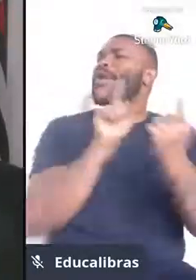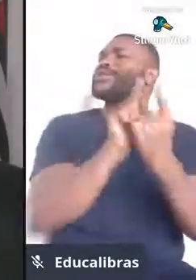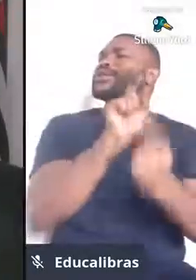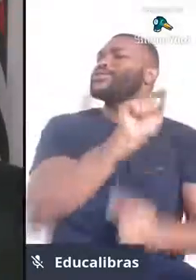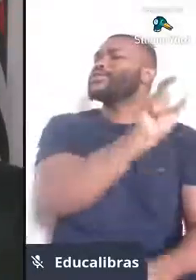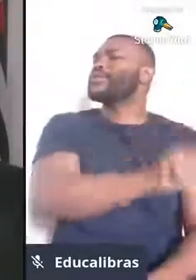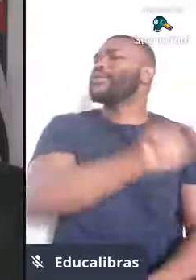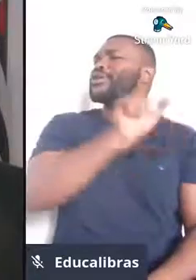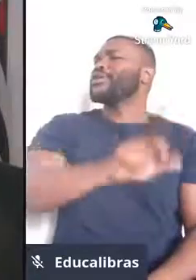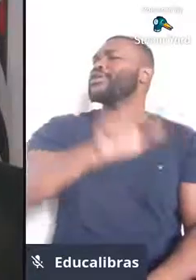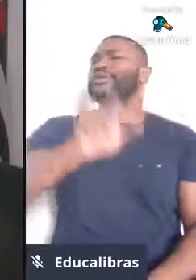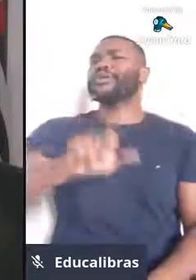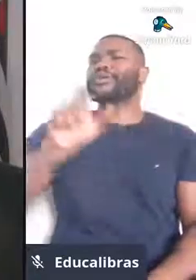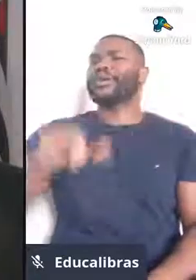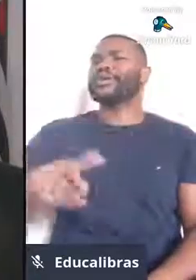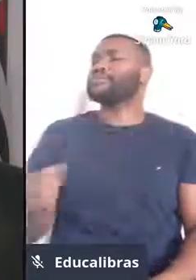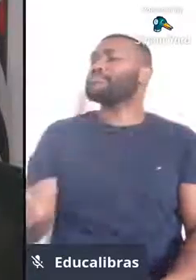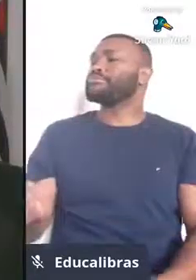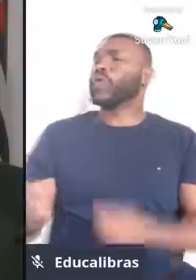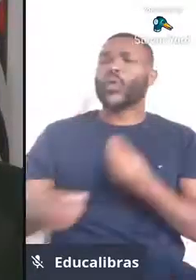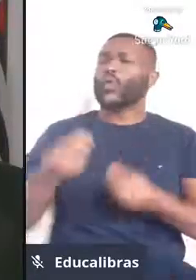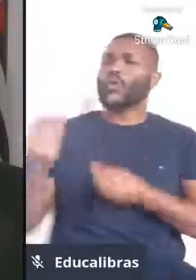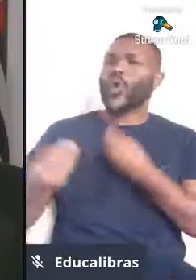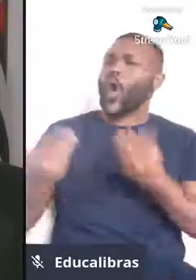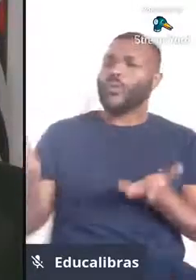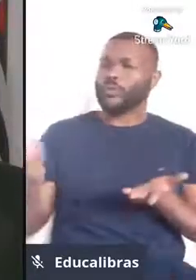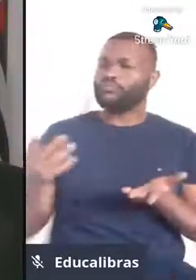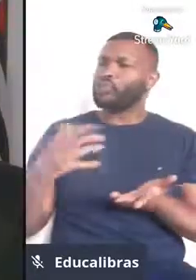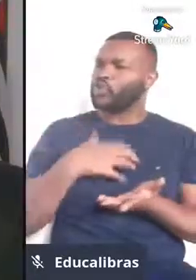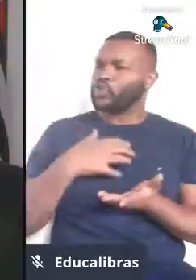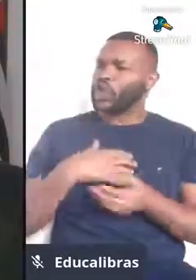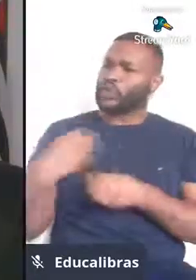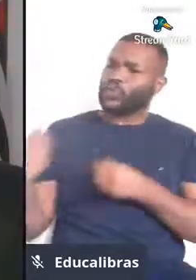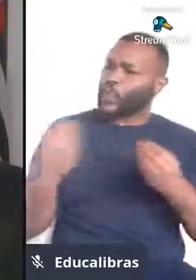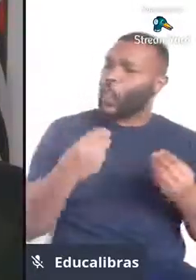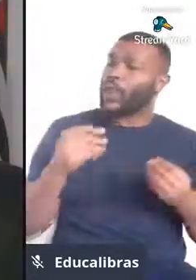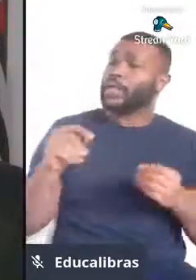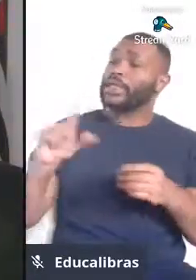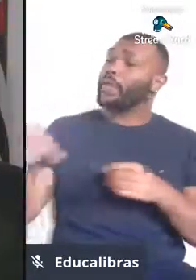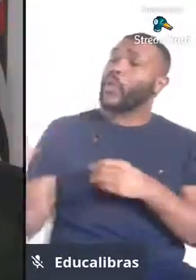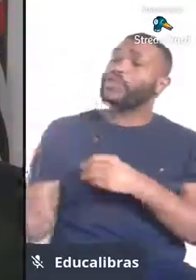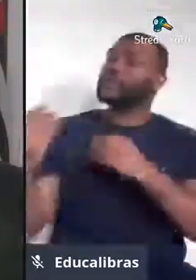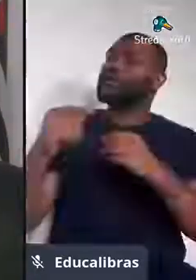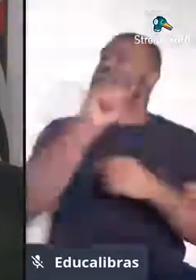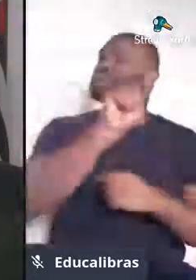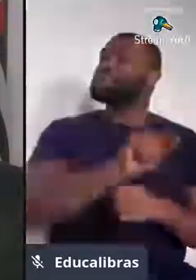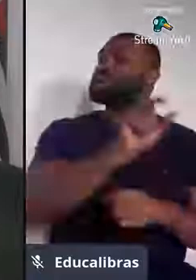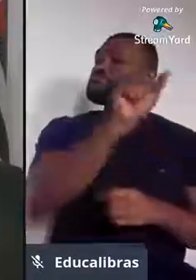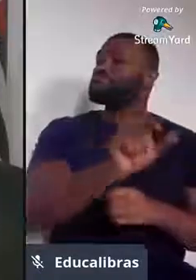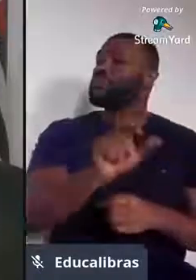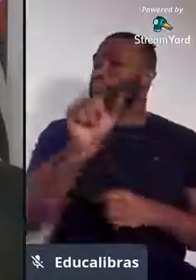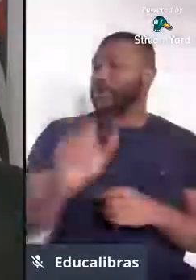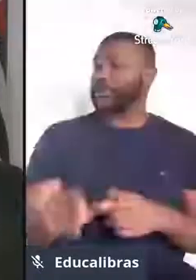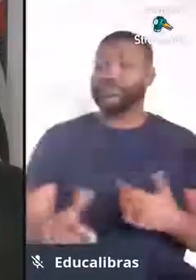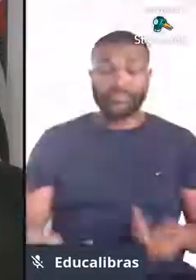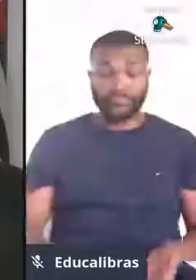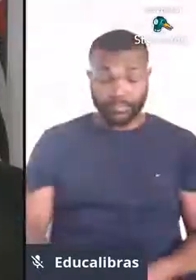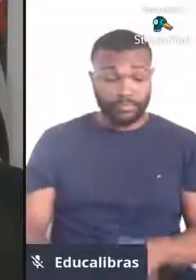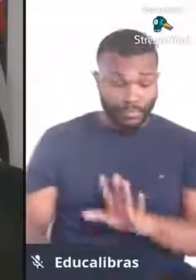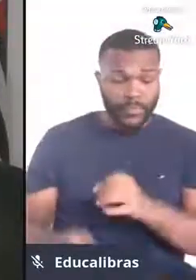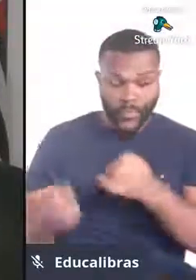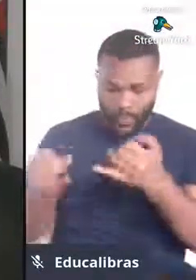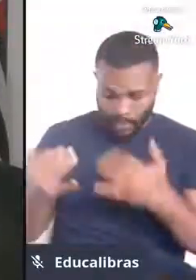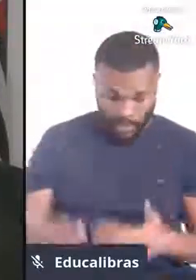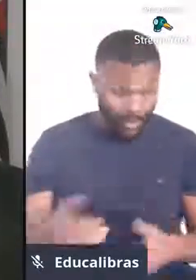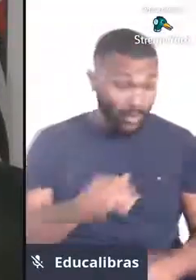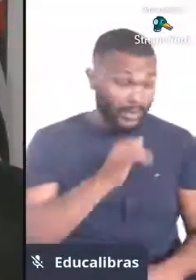das doações, né? Como é que faz para doar e qual é o encaminhamento das doações? Se você tiver uma doação de